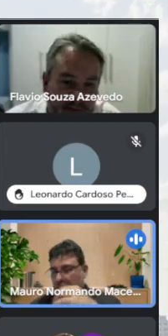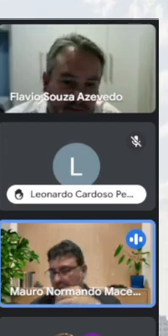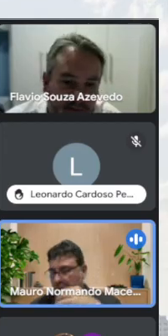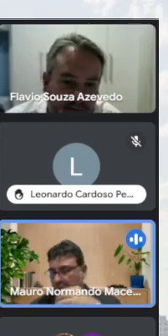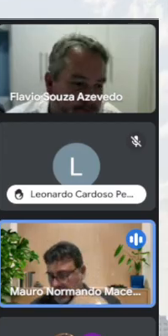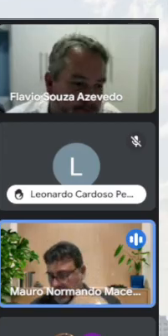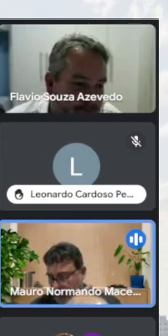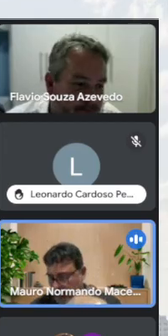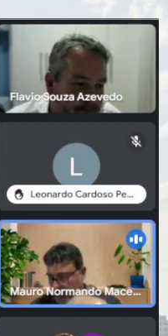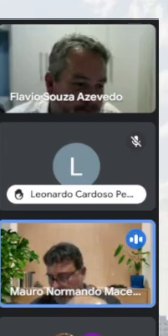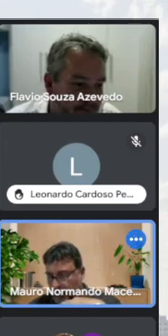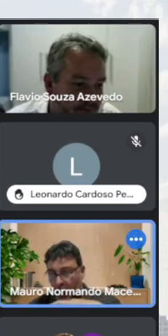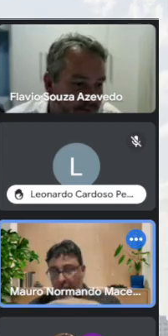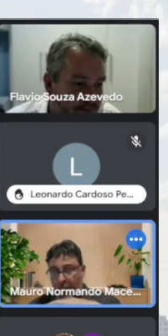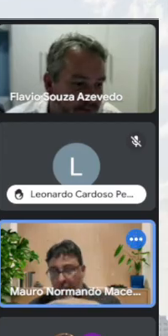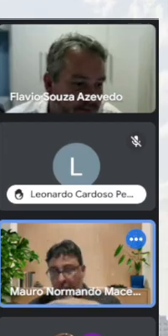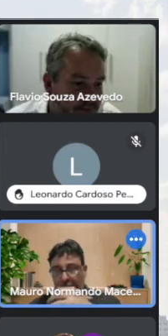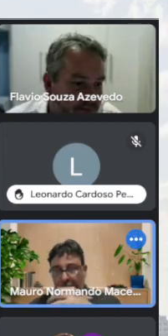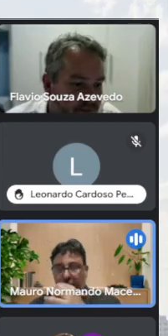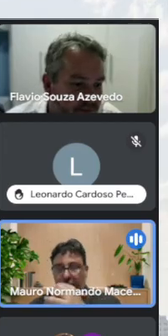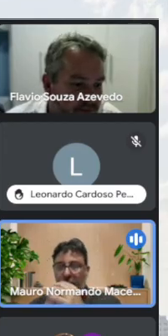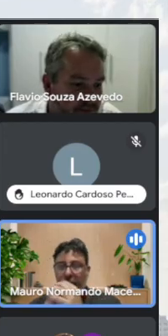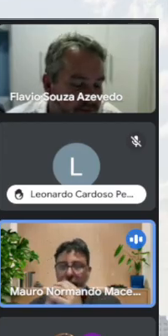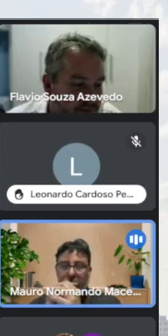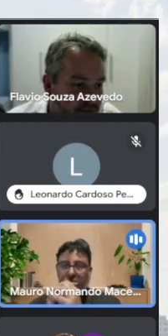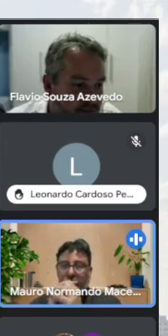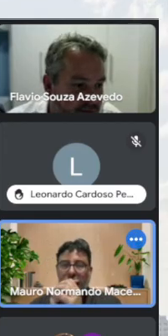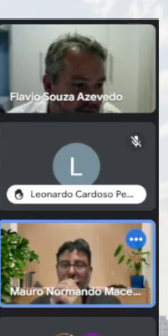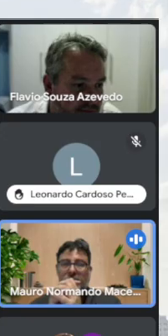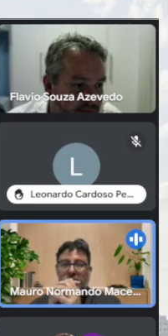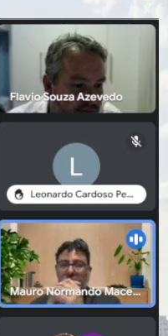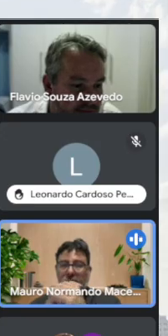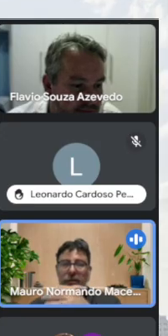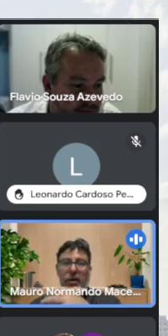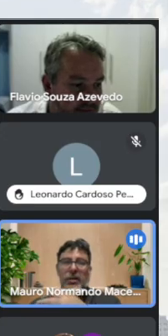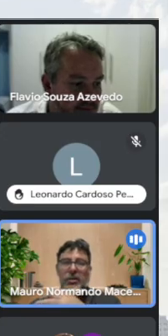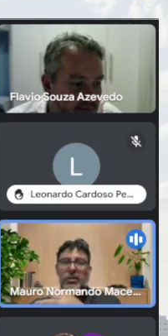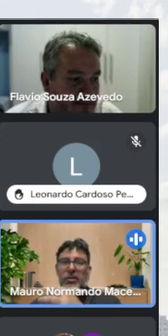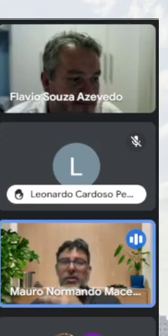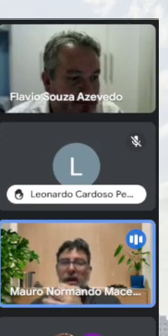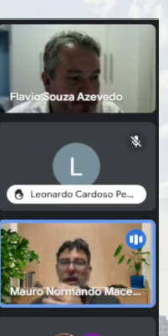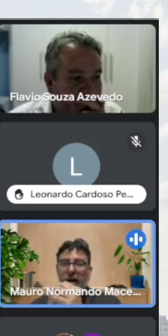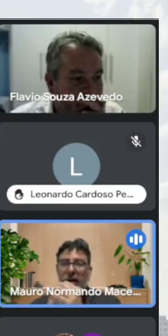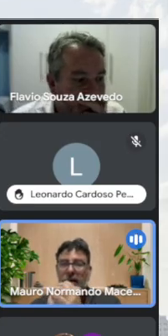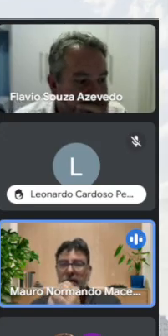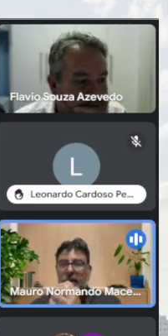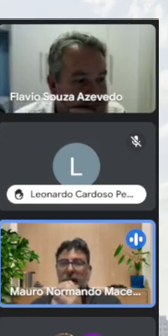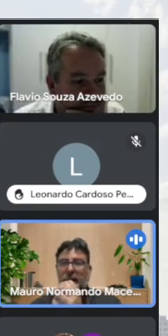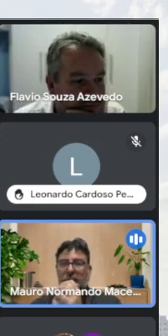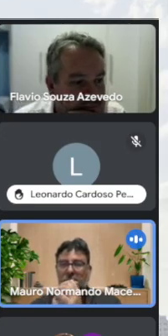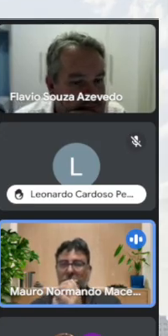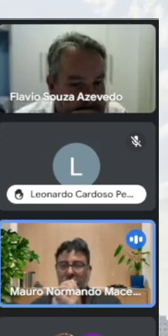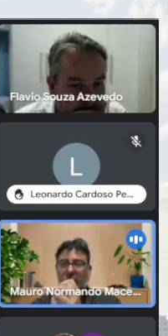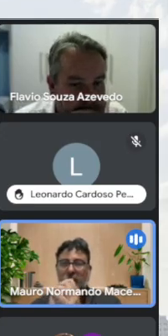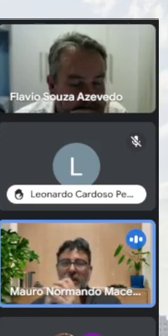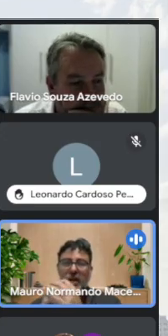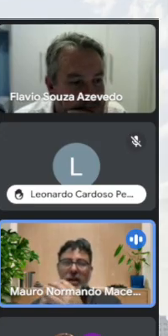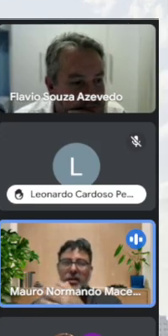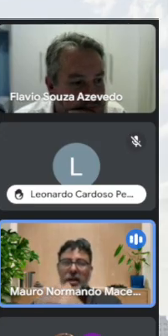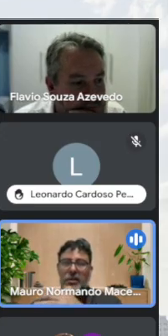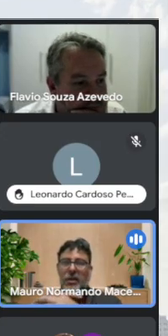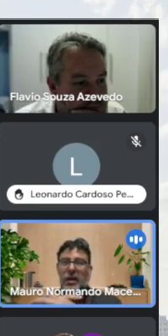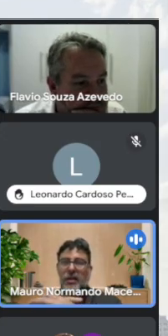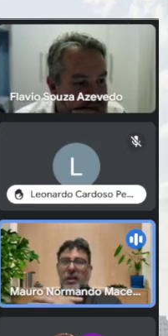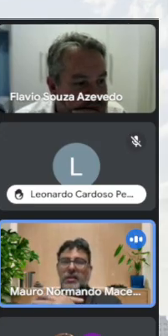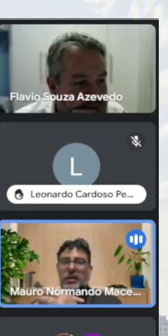né? O estudo de caso. E eu não tinha essas informações tão detalhadas assim, né? Que você está usando